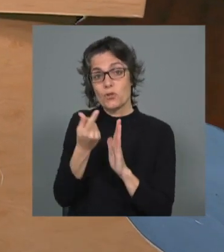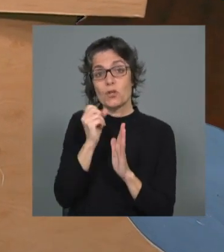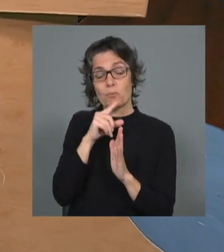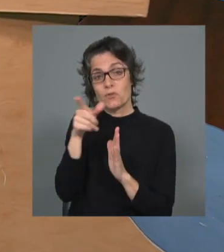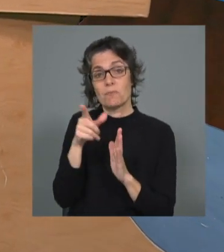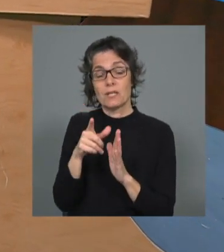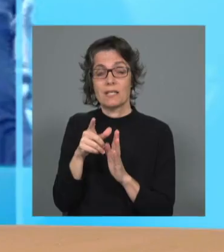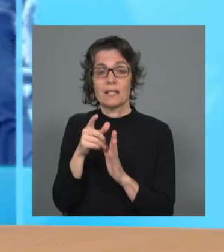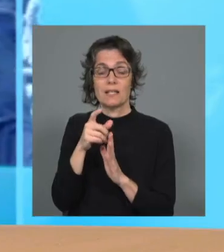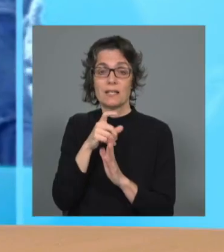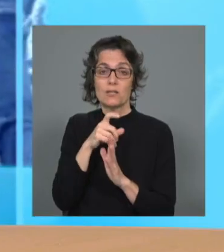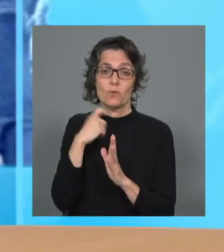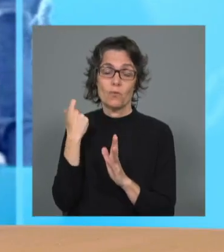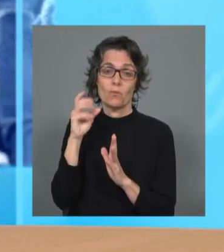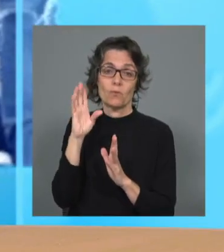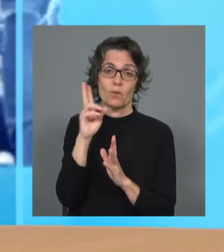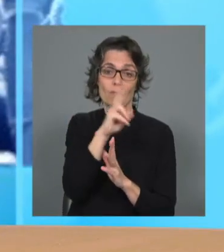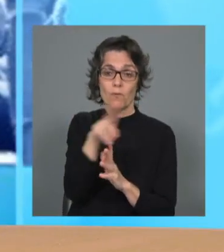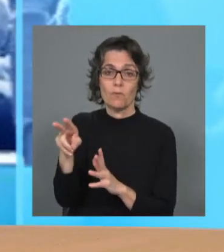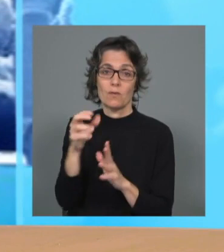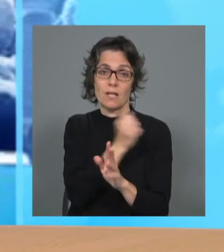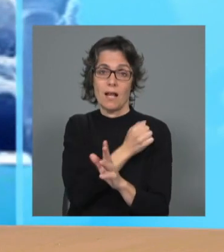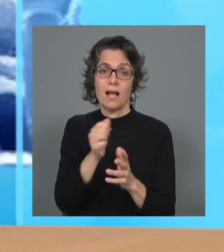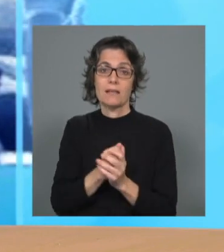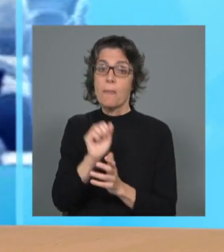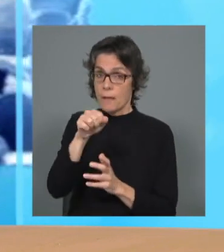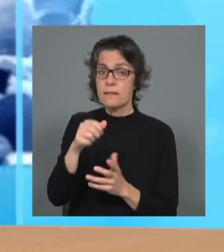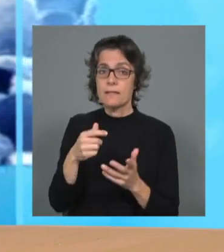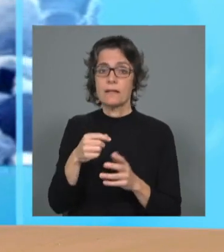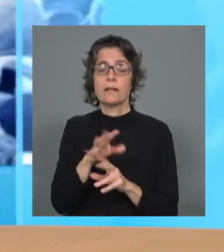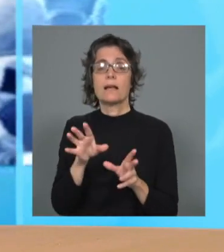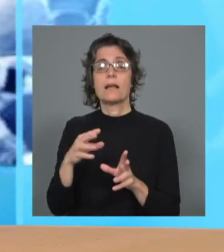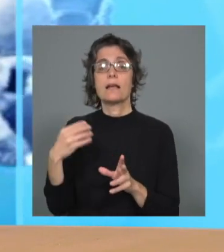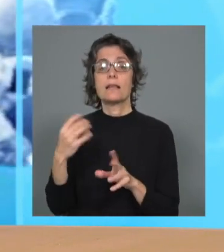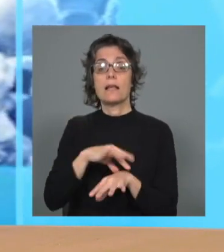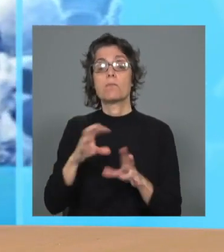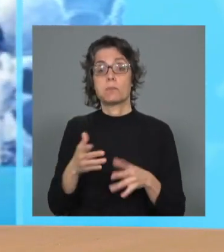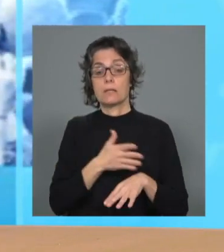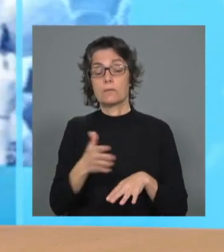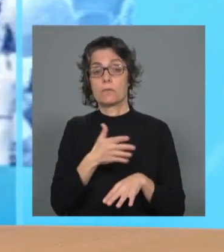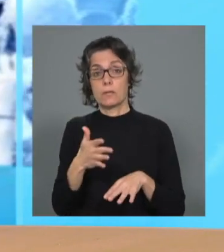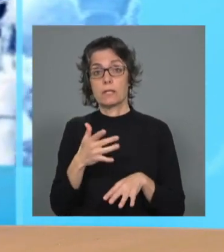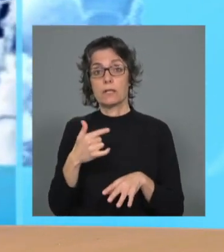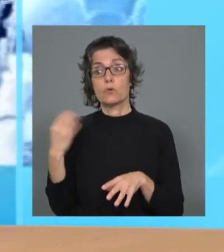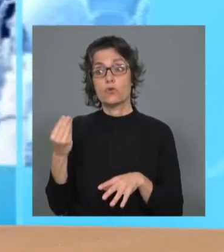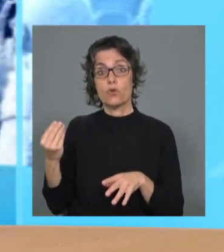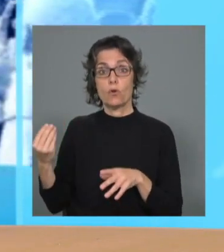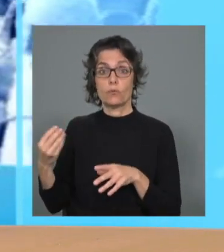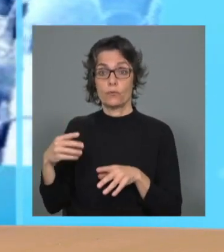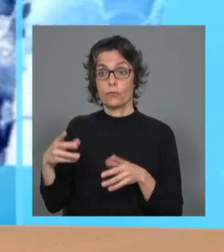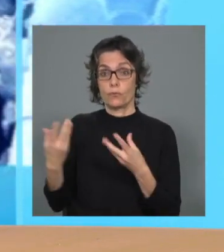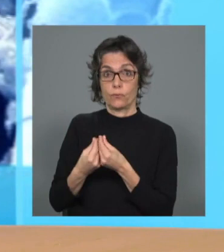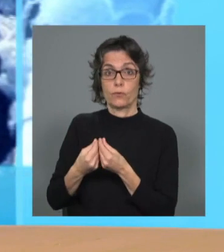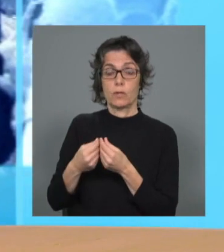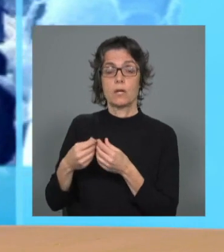Pascal. E continua a acontecer. Durante a pandemia, os jovens começaram a acompanhar, como eu, cerca de 100